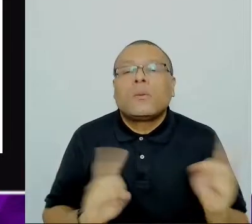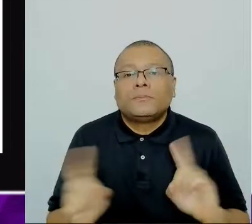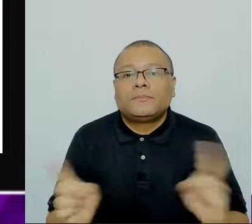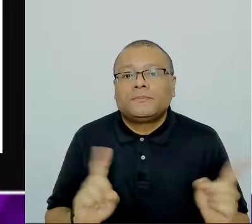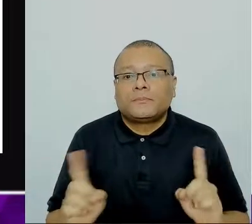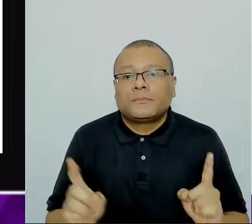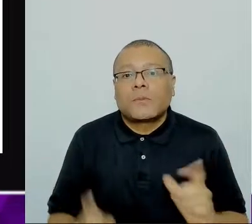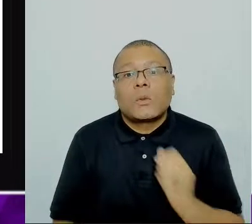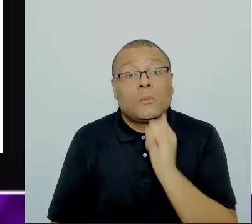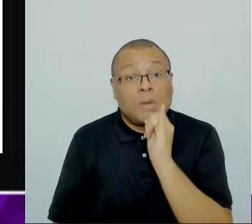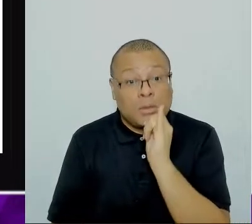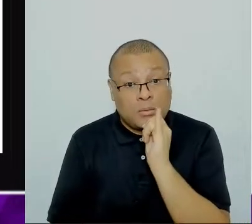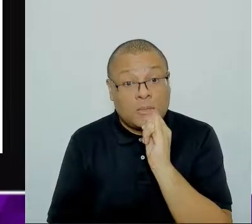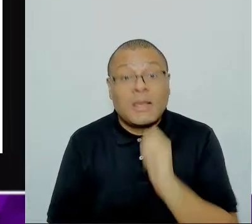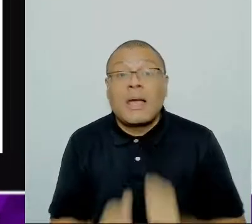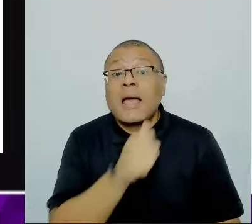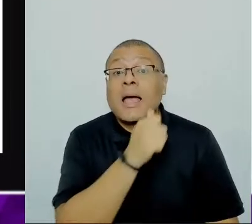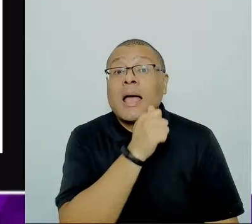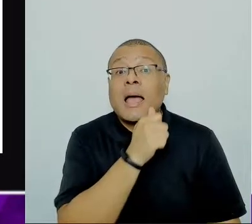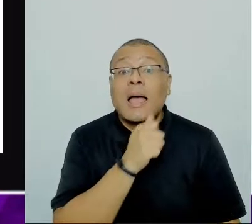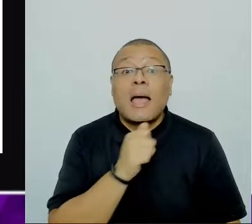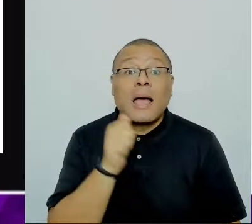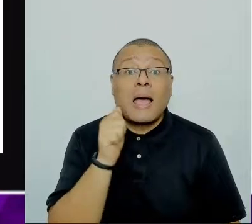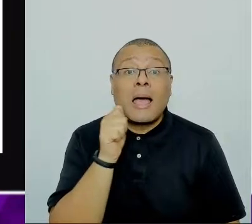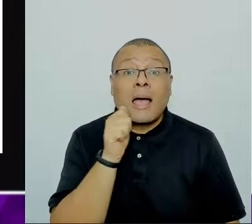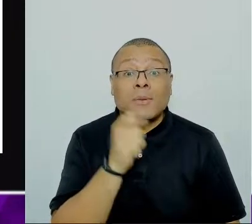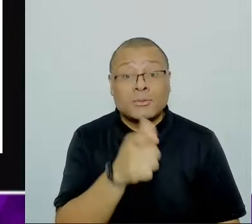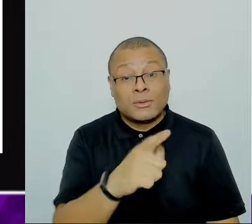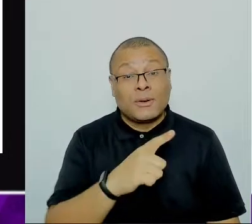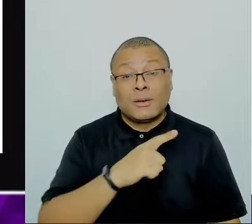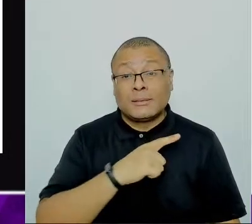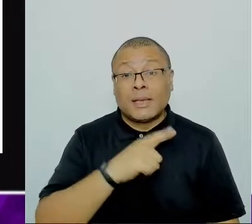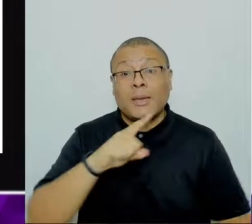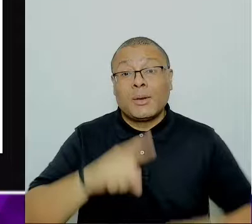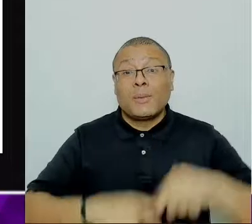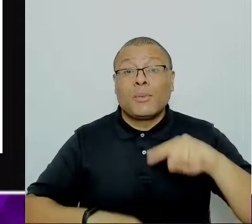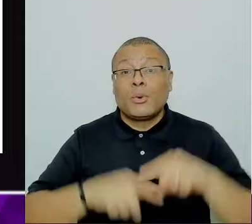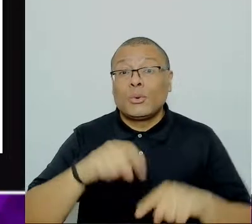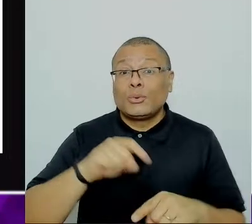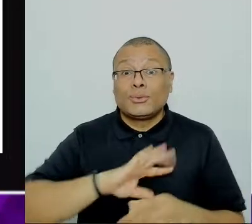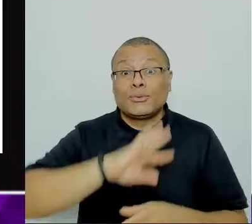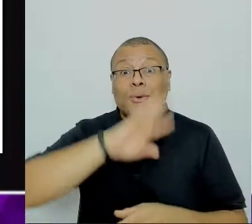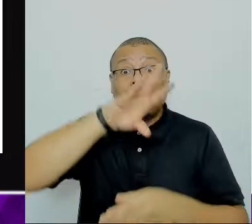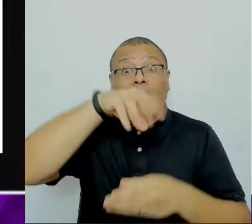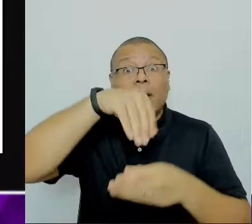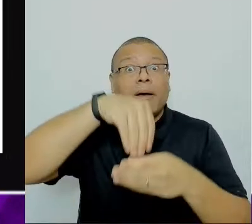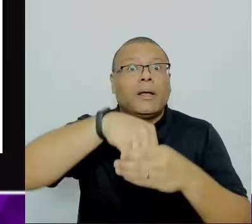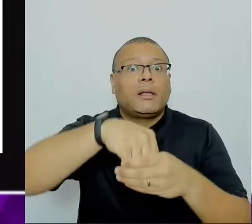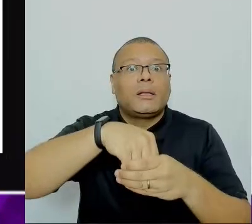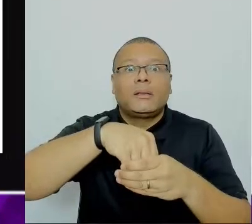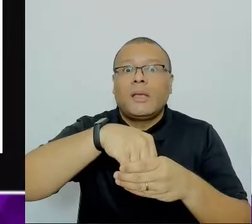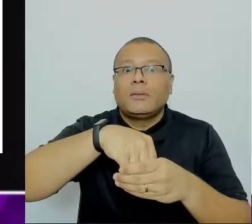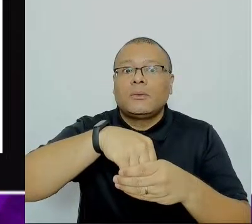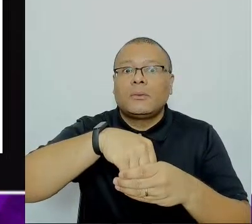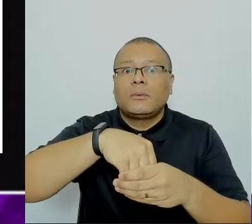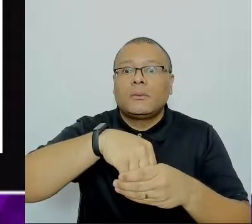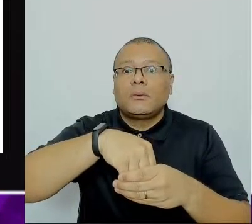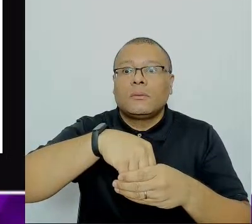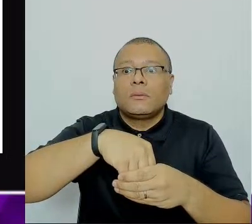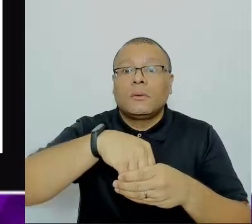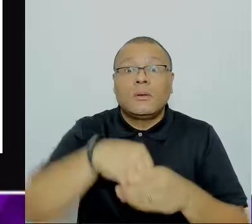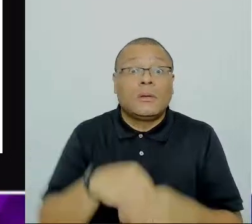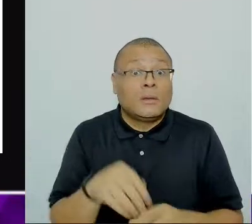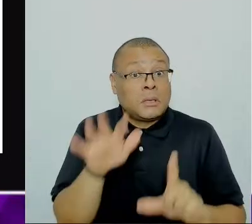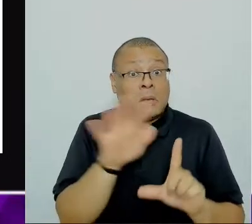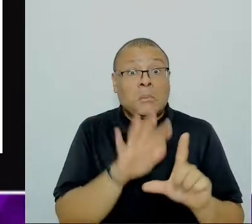exemplo, de uma Amazon. Né? A Amazon ele já tem um monte de produto financeiro lá dentro da própria